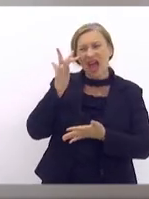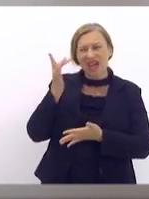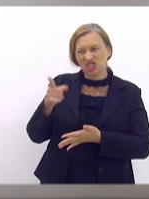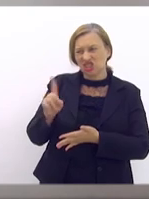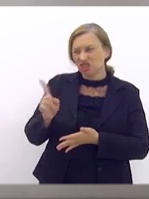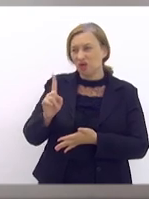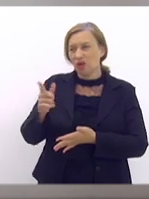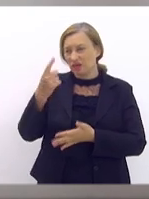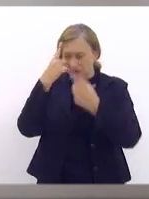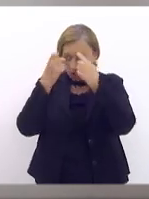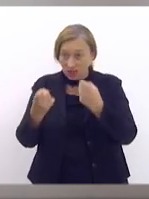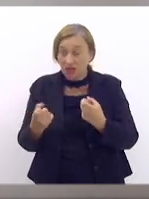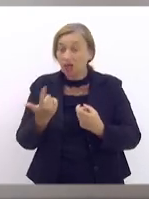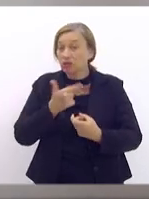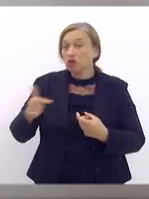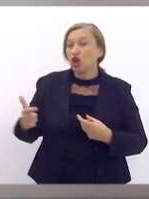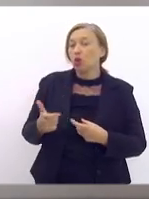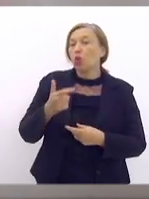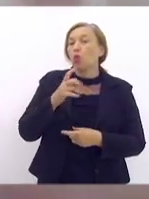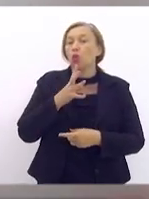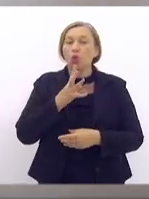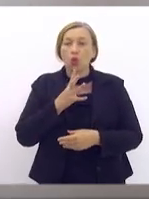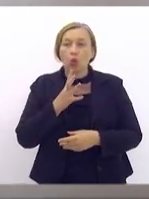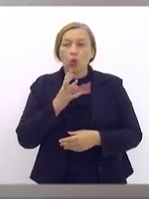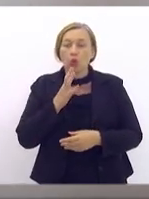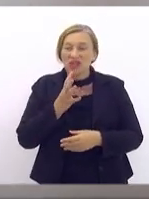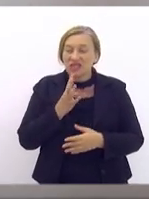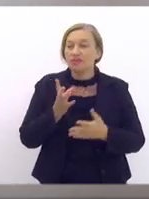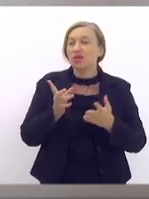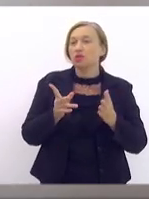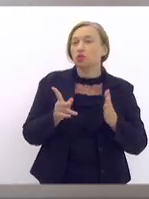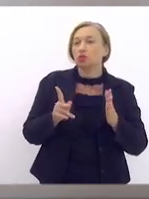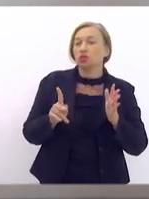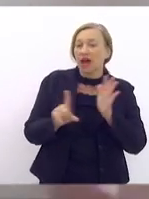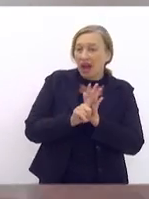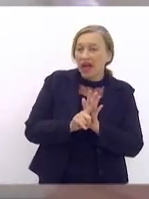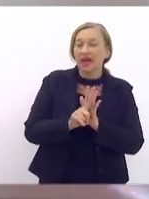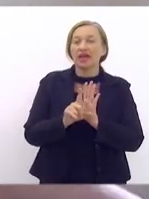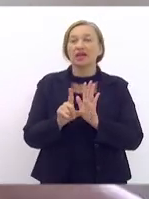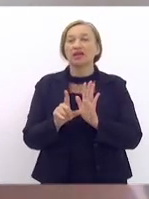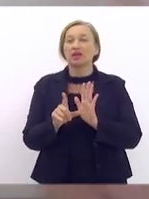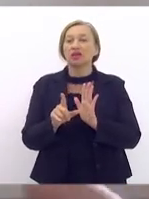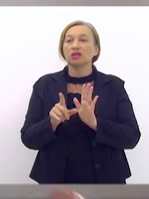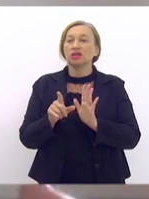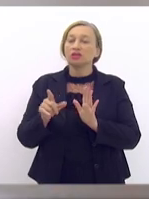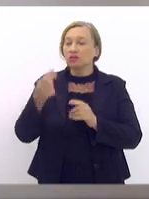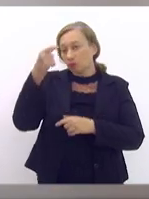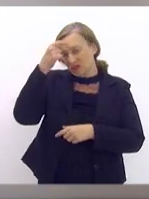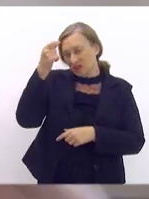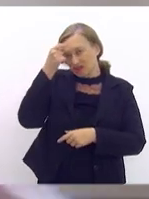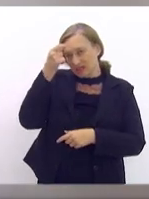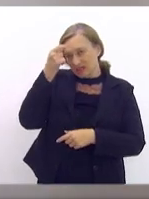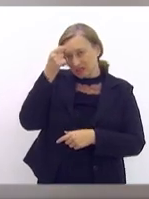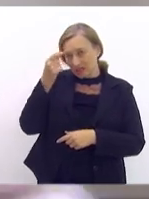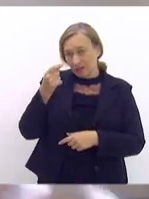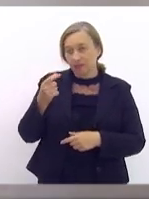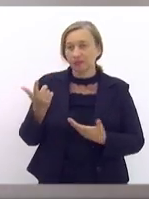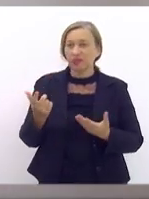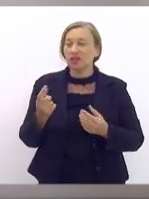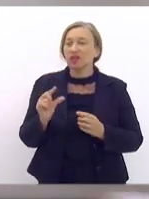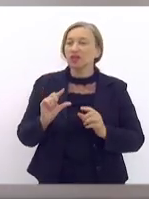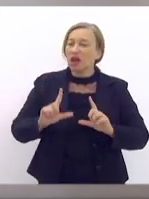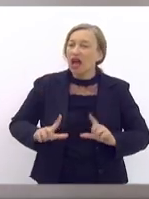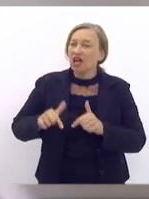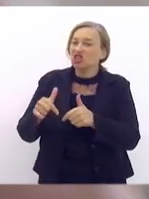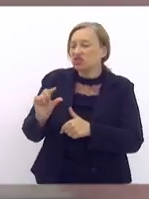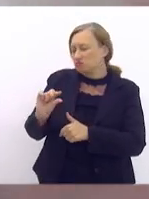porque eles não têm o conhecimento do que traz a lei, não têm o conhecimento do que traz a literatura, que eles sejam conscientizados de que de pequenas